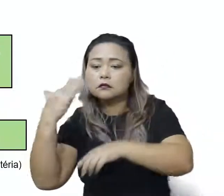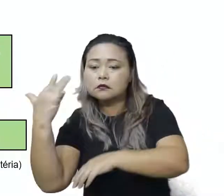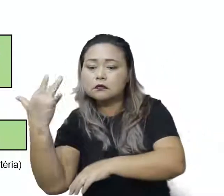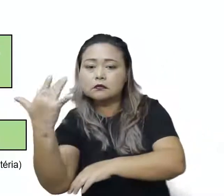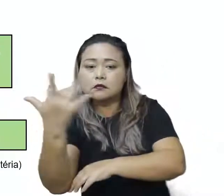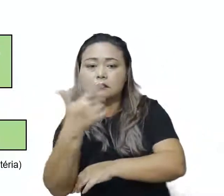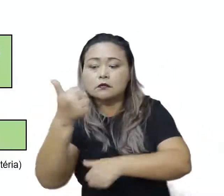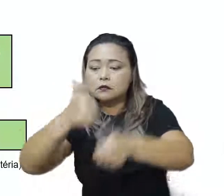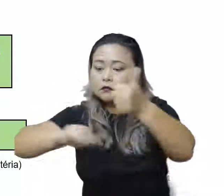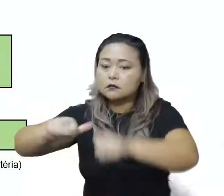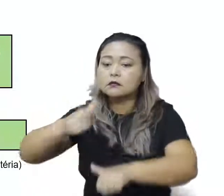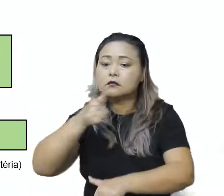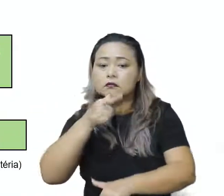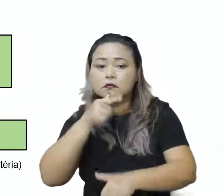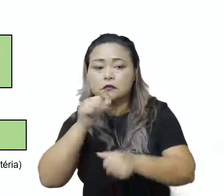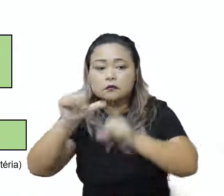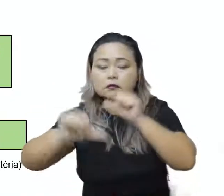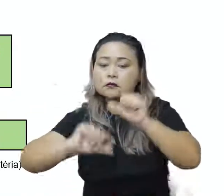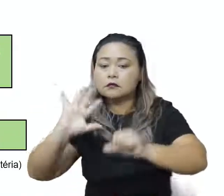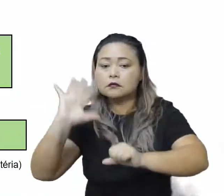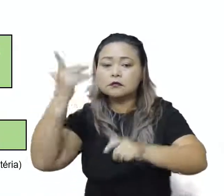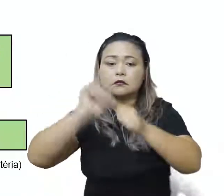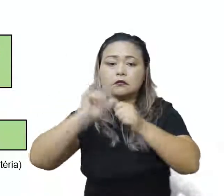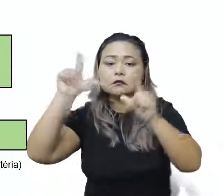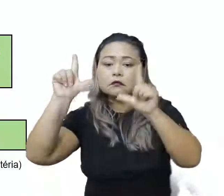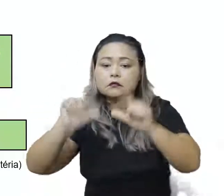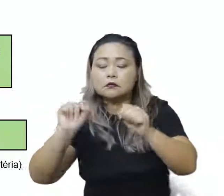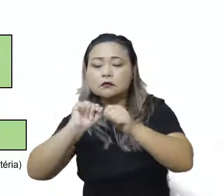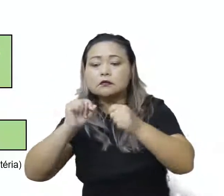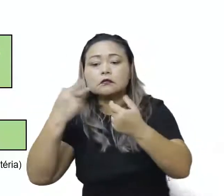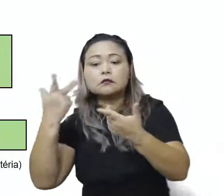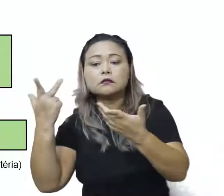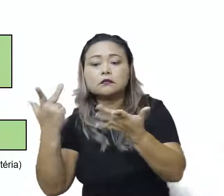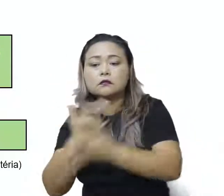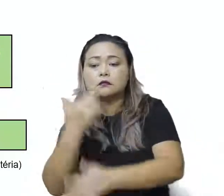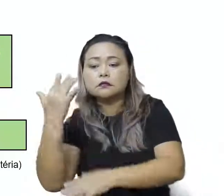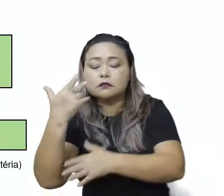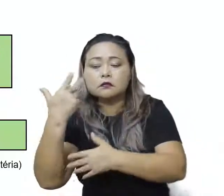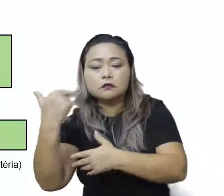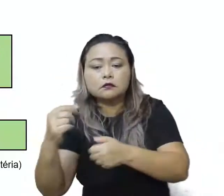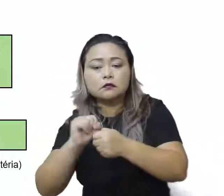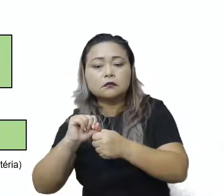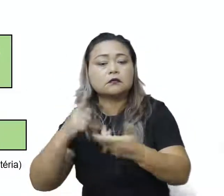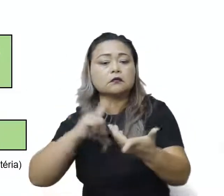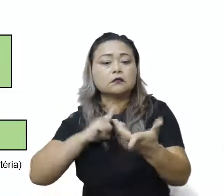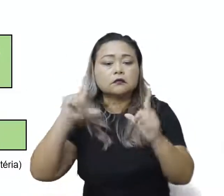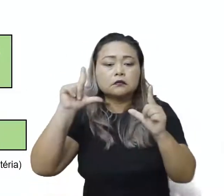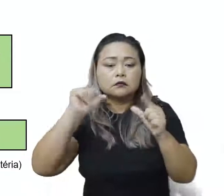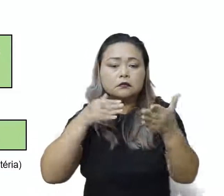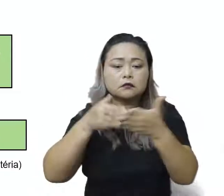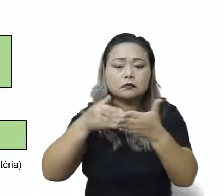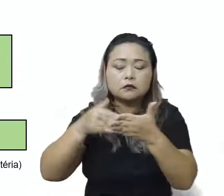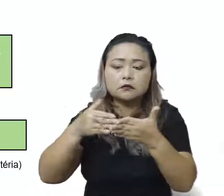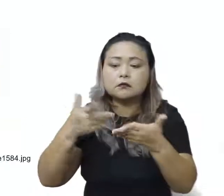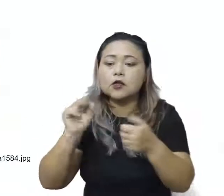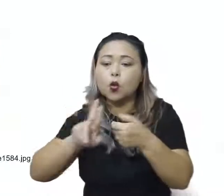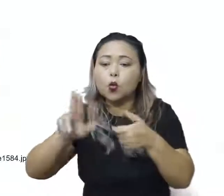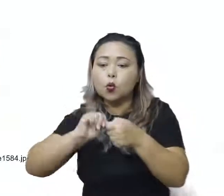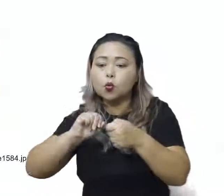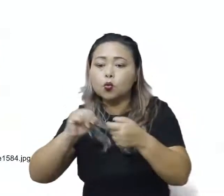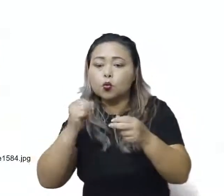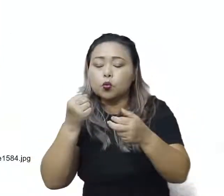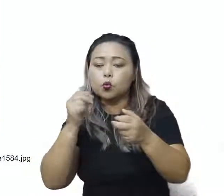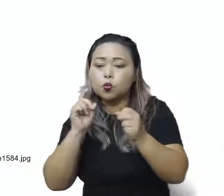da água, mudança climática, redução dos desastres naturais, limitar a utilização de pesticidas na agricultura.